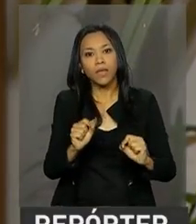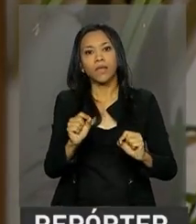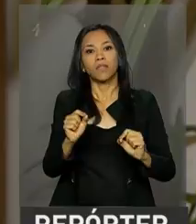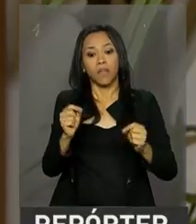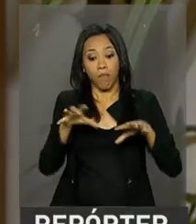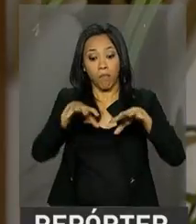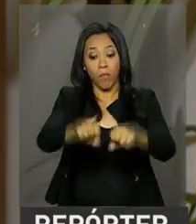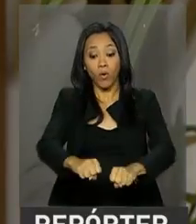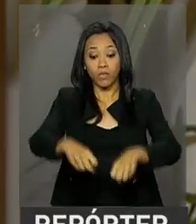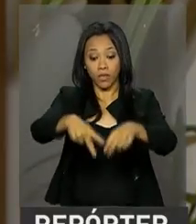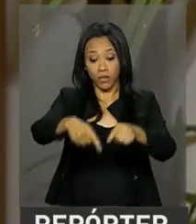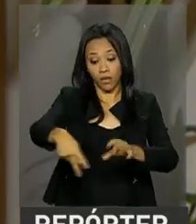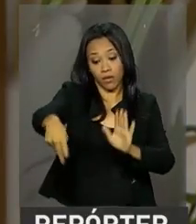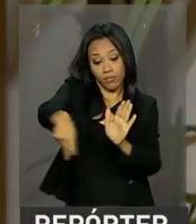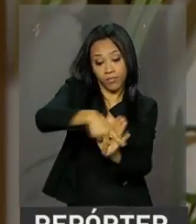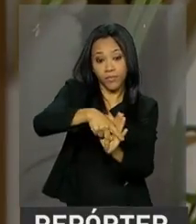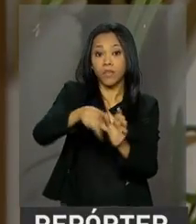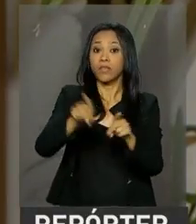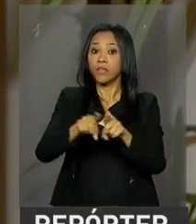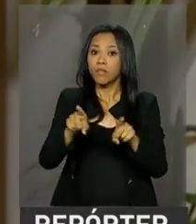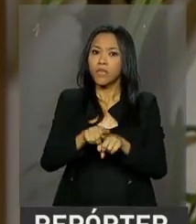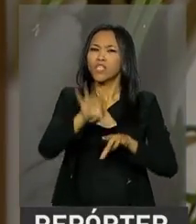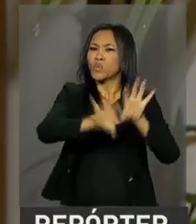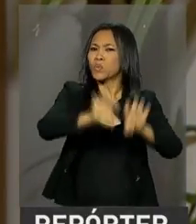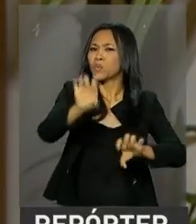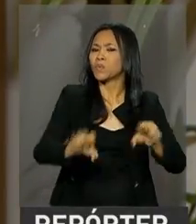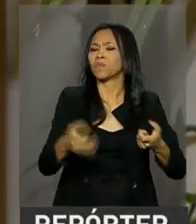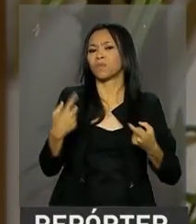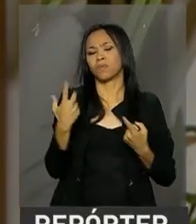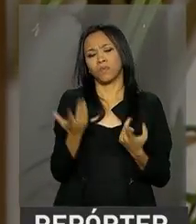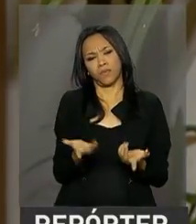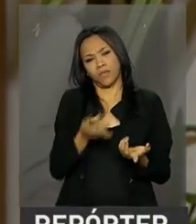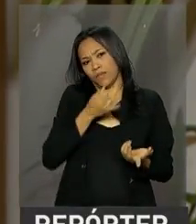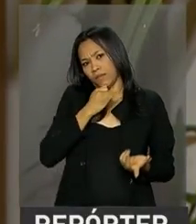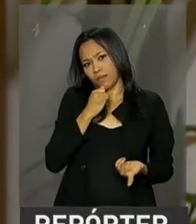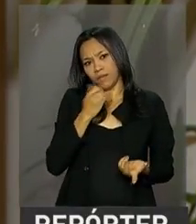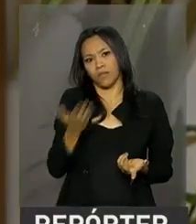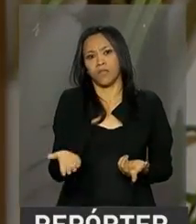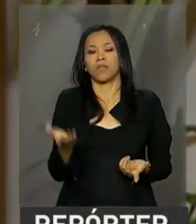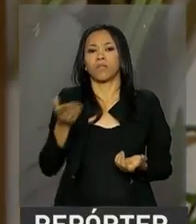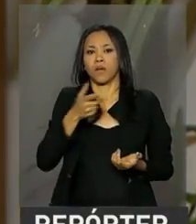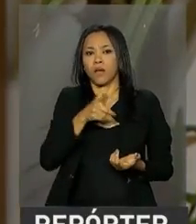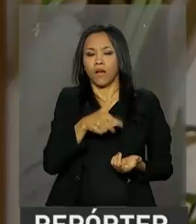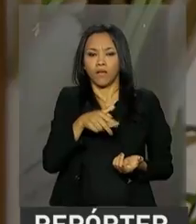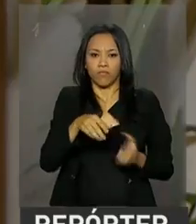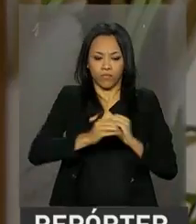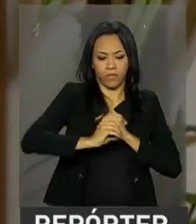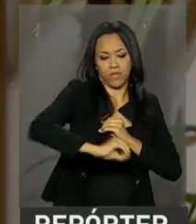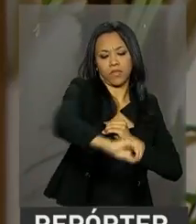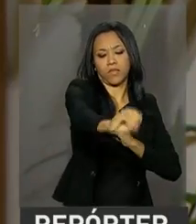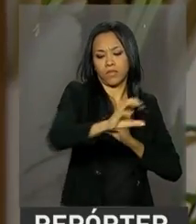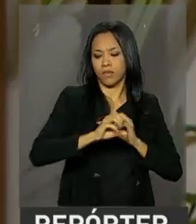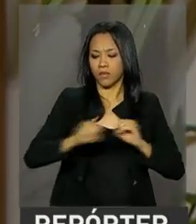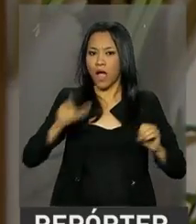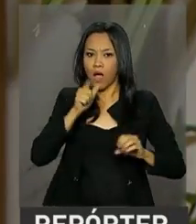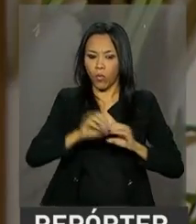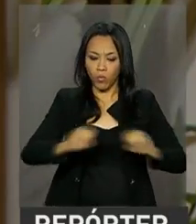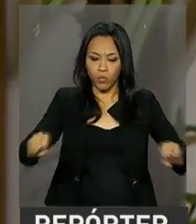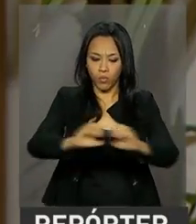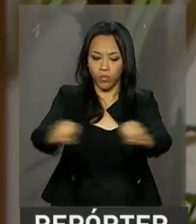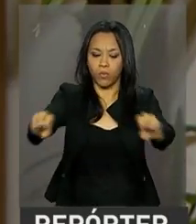título, com a implementação de medidas de infraestrutura, por exemplo, de medidas de saneamento, quando for o caso de